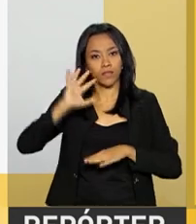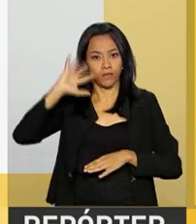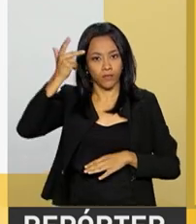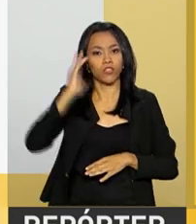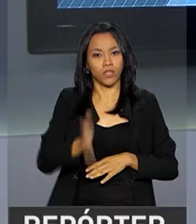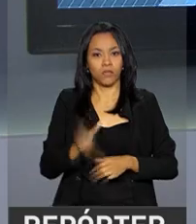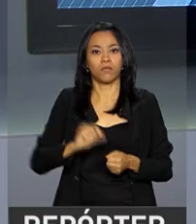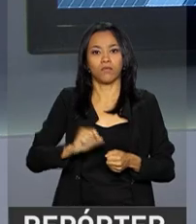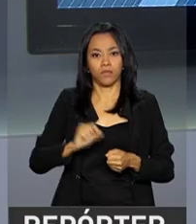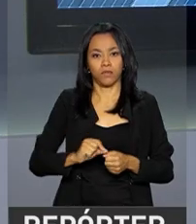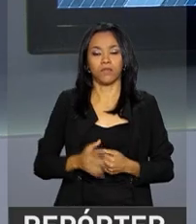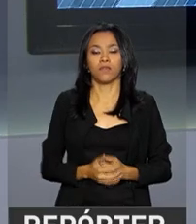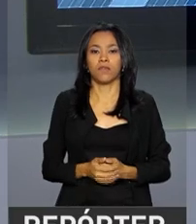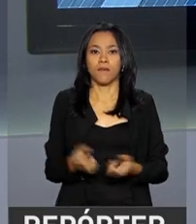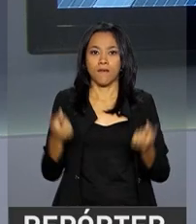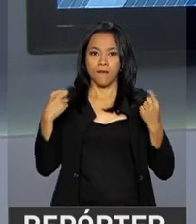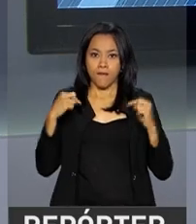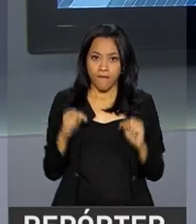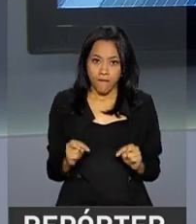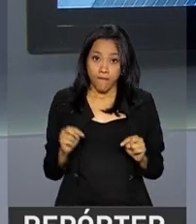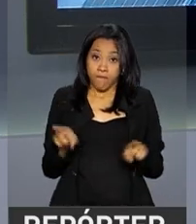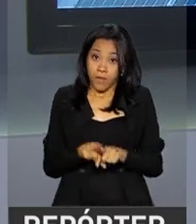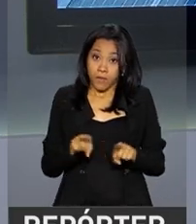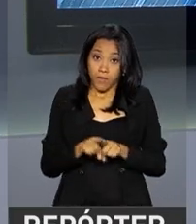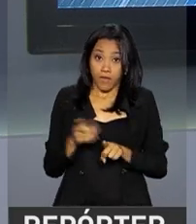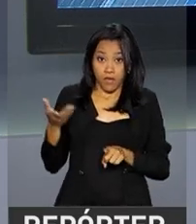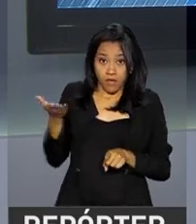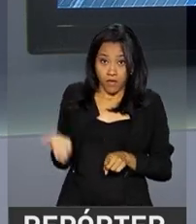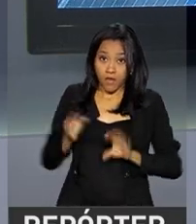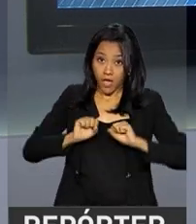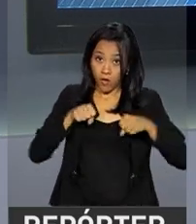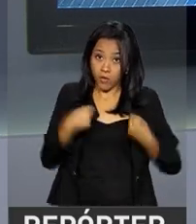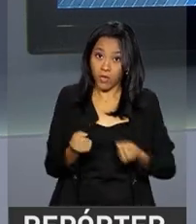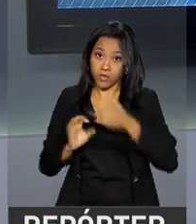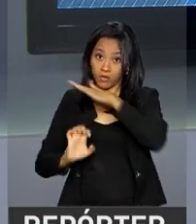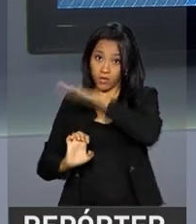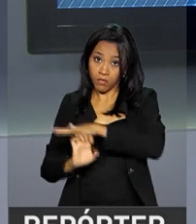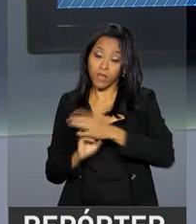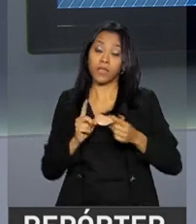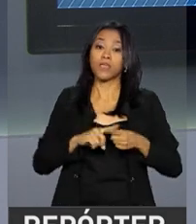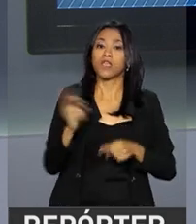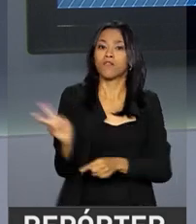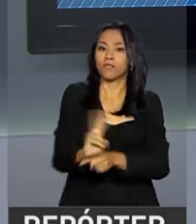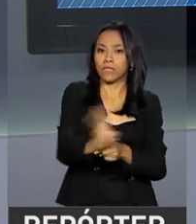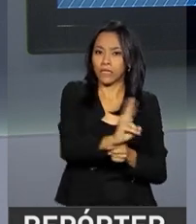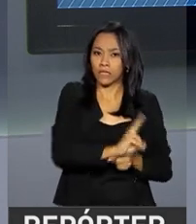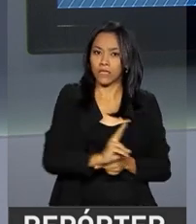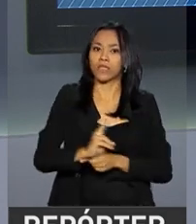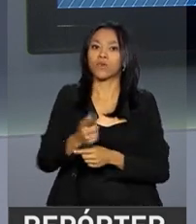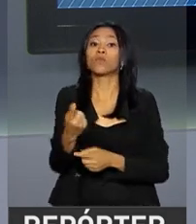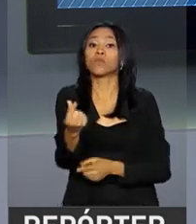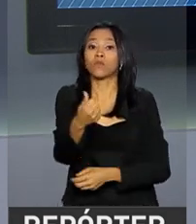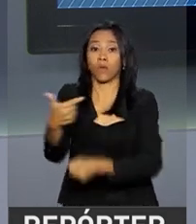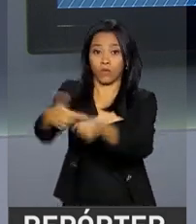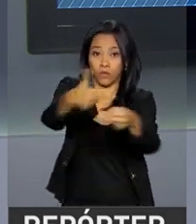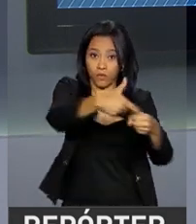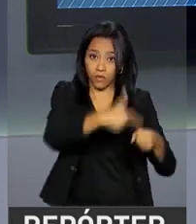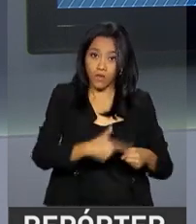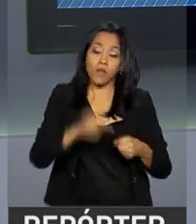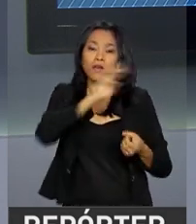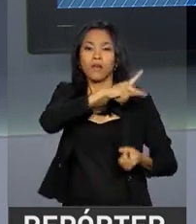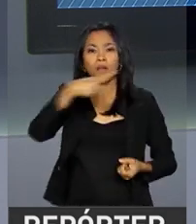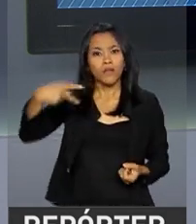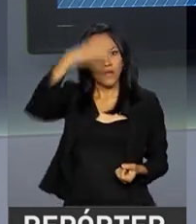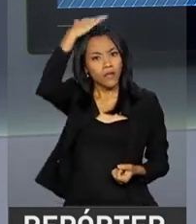tomadas além da recuperação da petrobras e da fiscalização dos preços dos combustíveis o presidente michel temer também